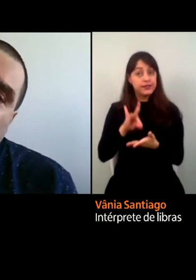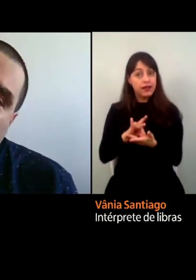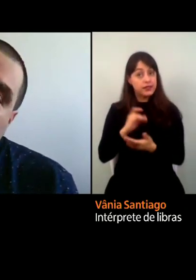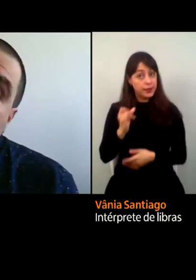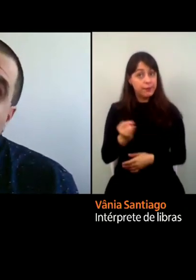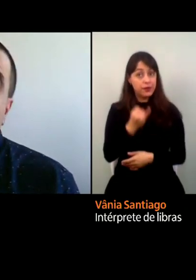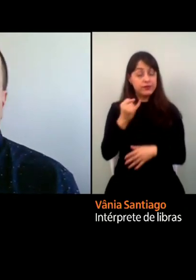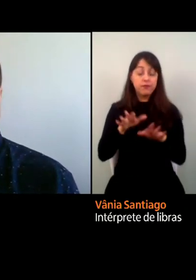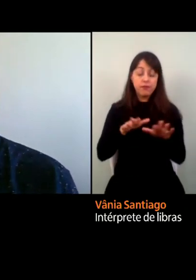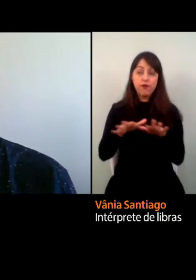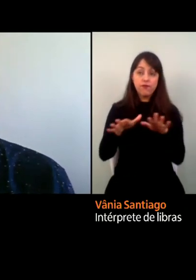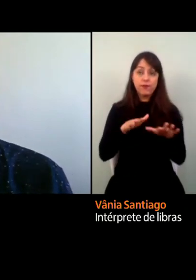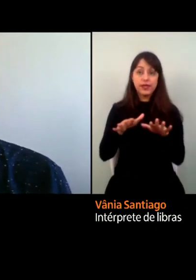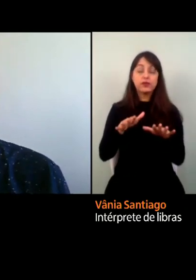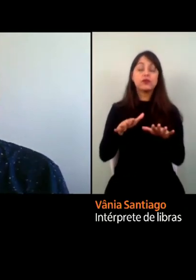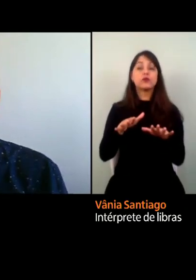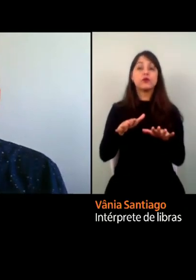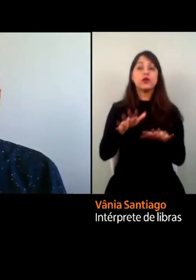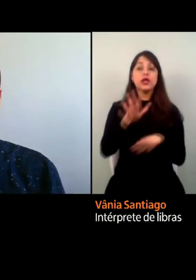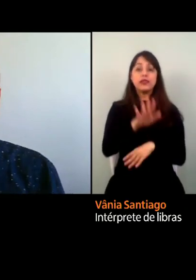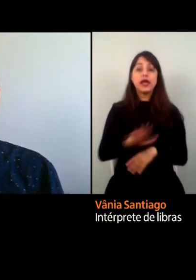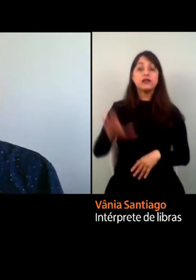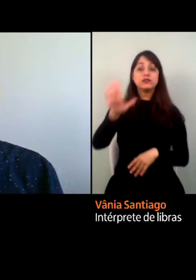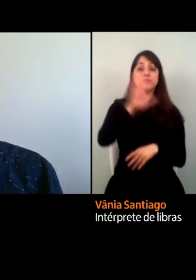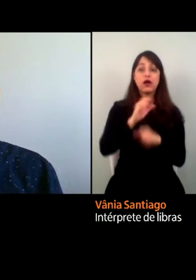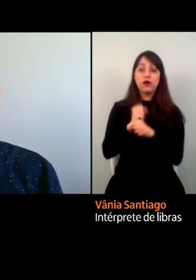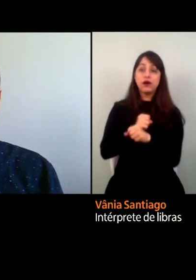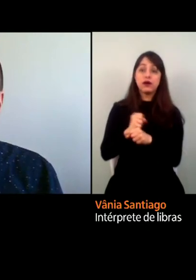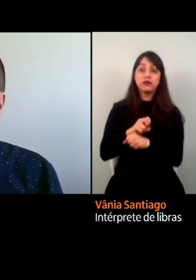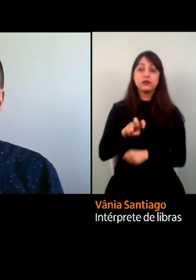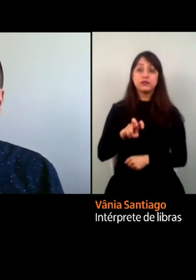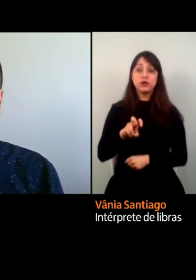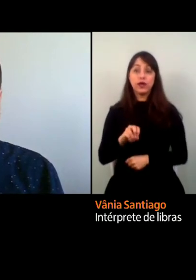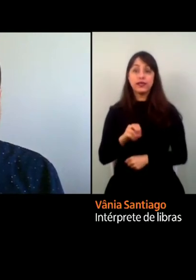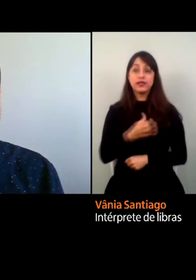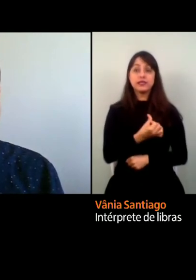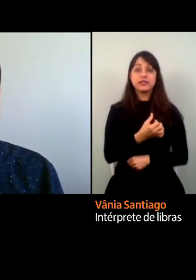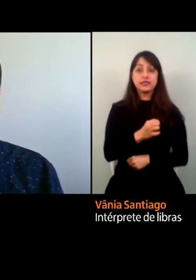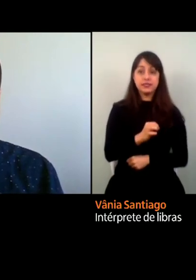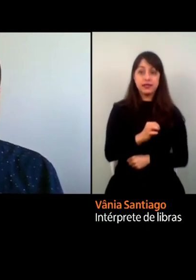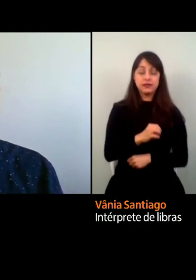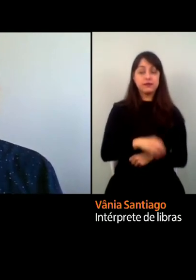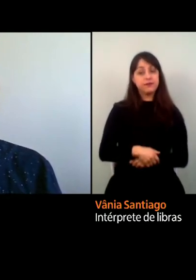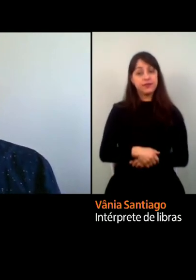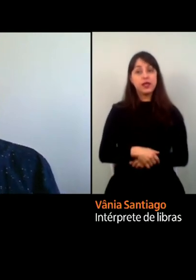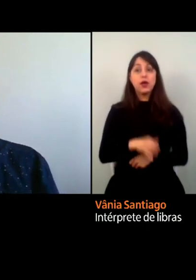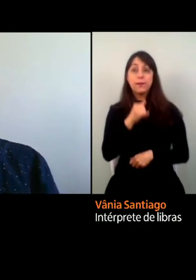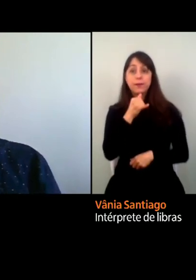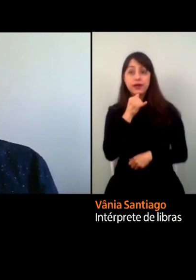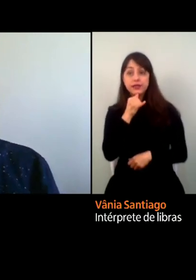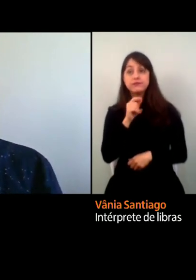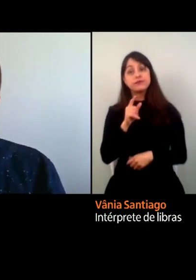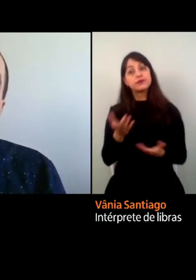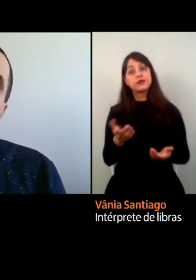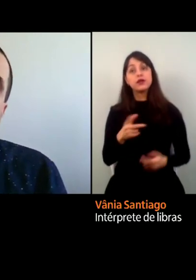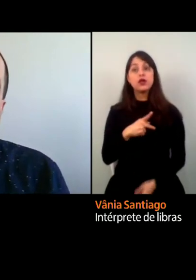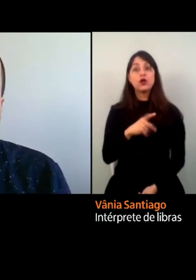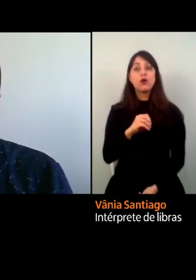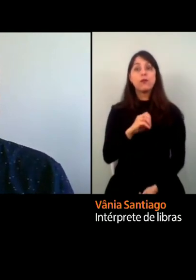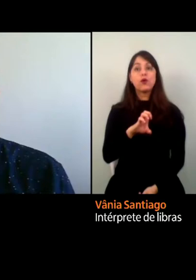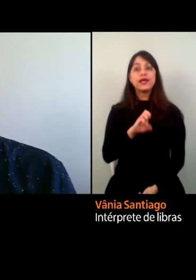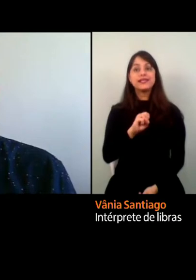movimentos nacionais dos anos 50 e 60, como a poesia concreta e o tropicalismo. Creio